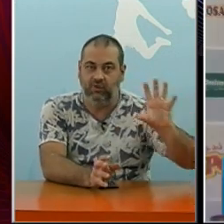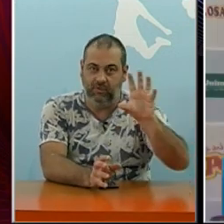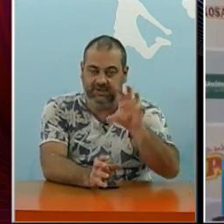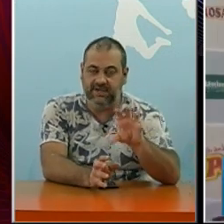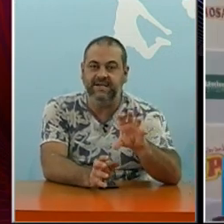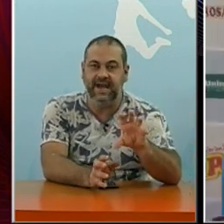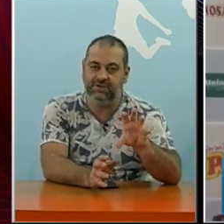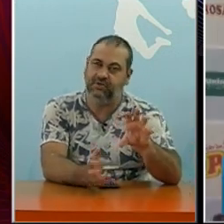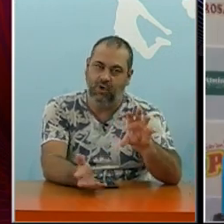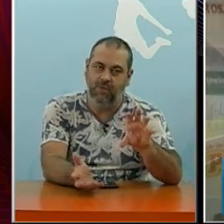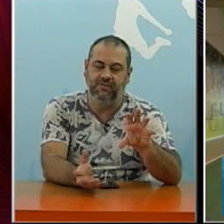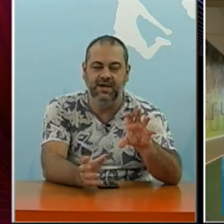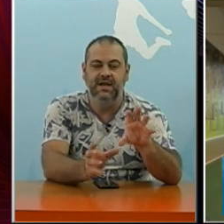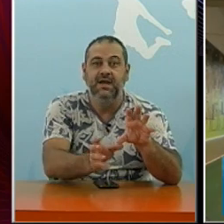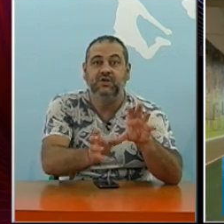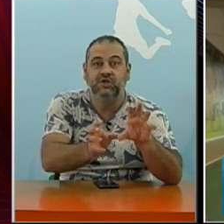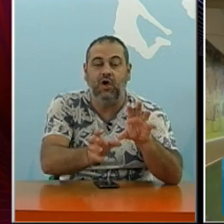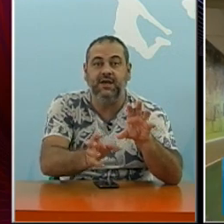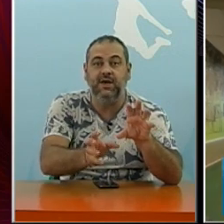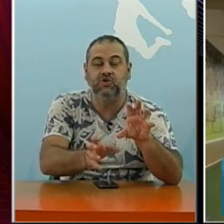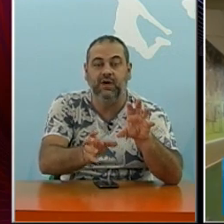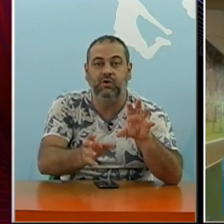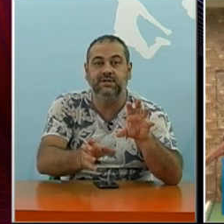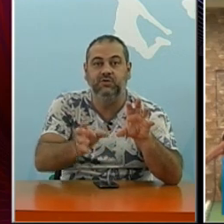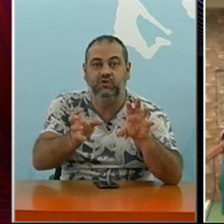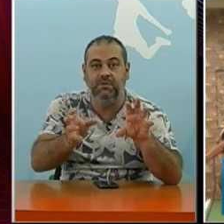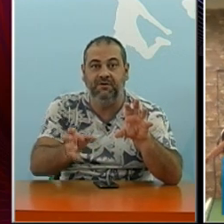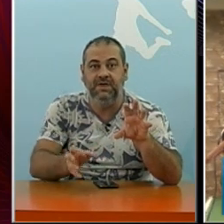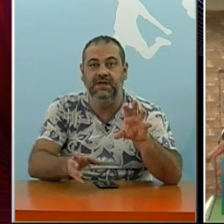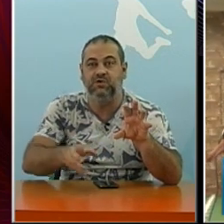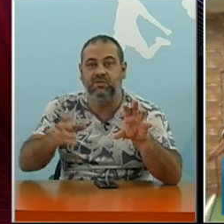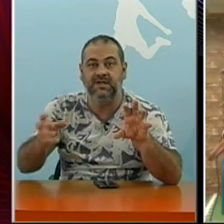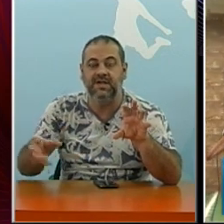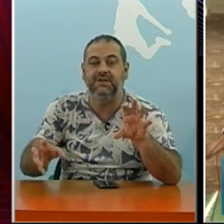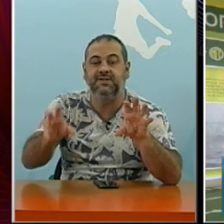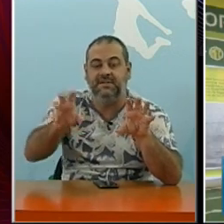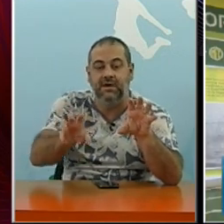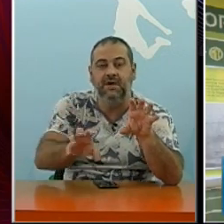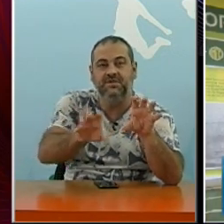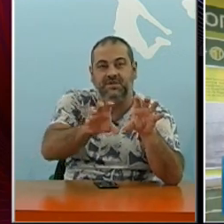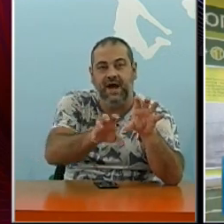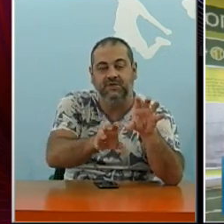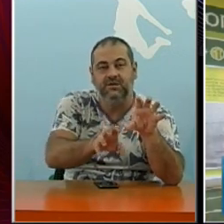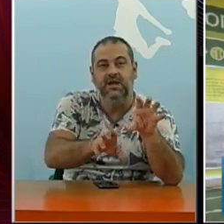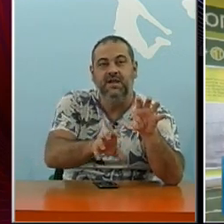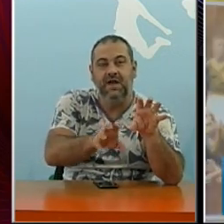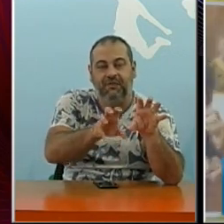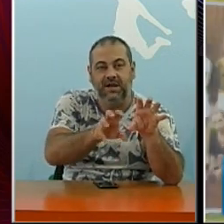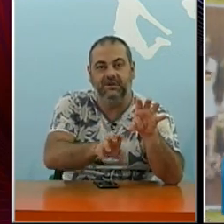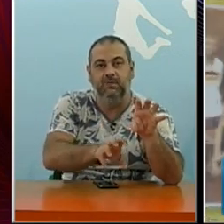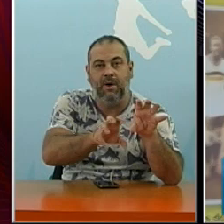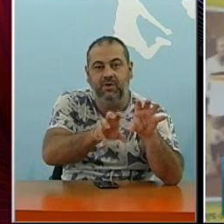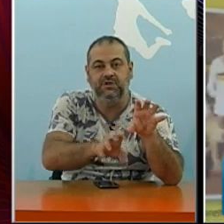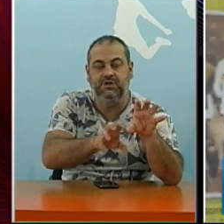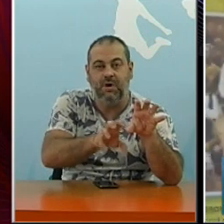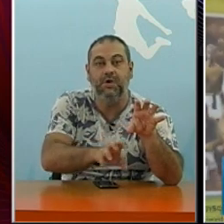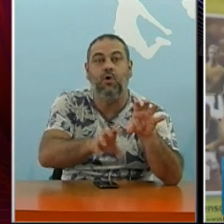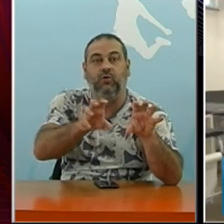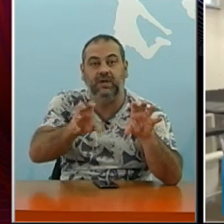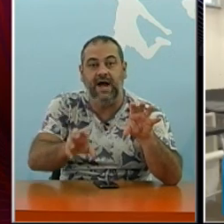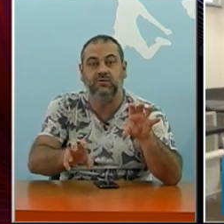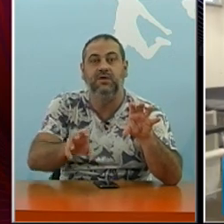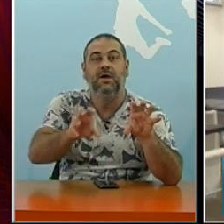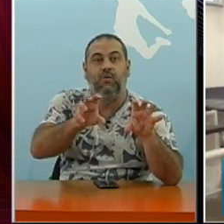10, sobrou 17, óbvio, né? Só que os jogadores do sub-20, sub-17, que estão registrados na Federação Paulista de Futebol